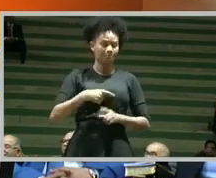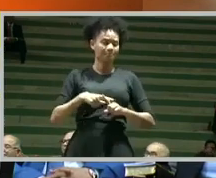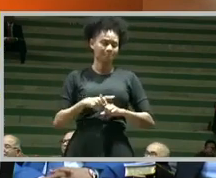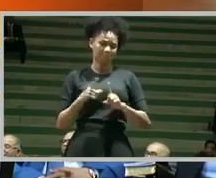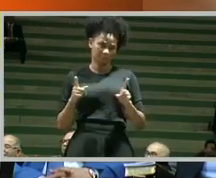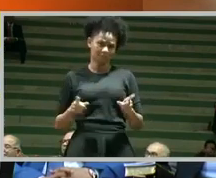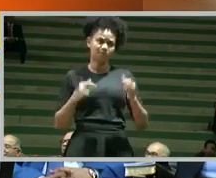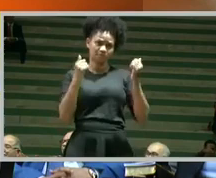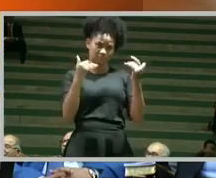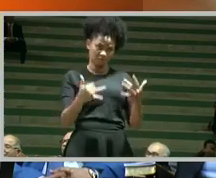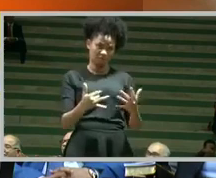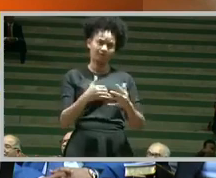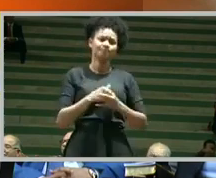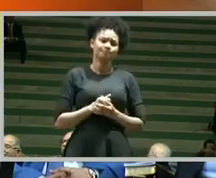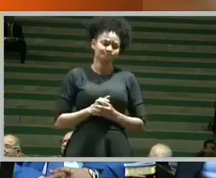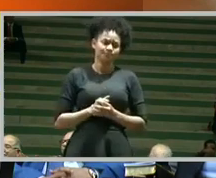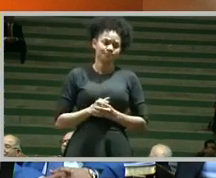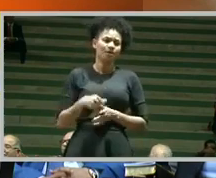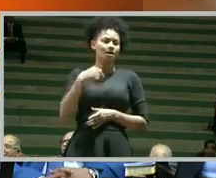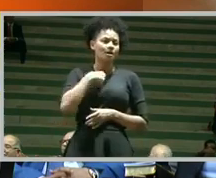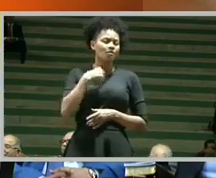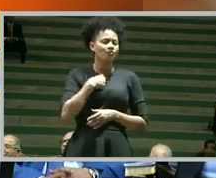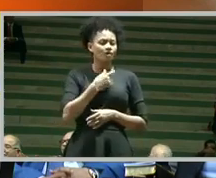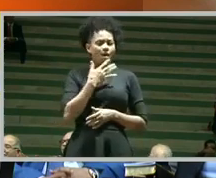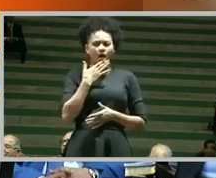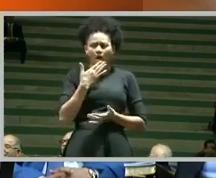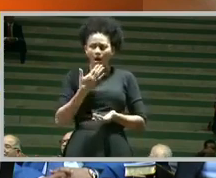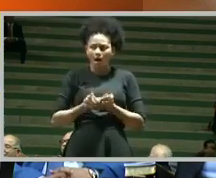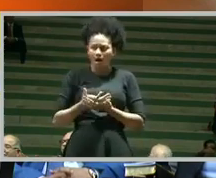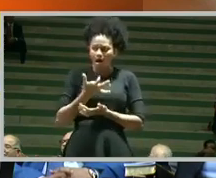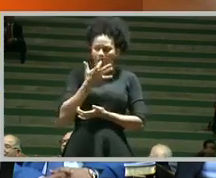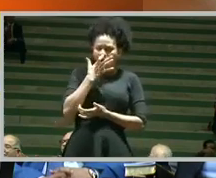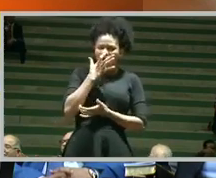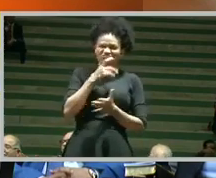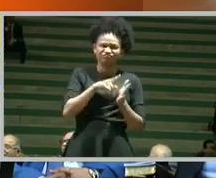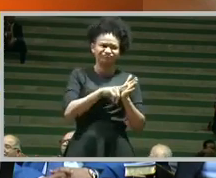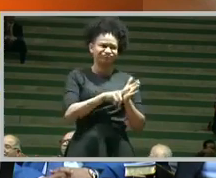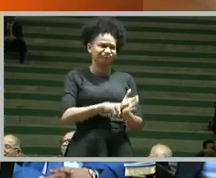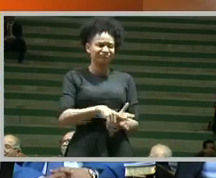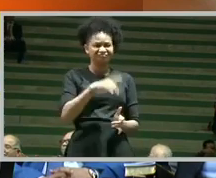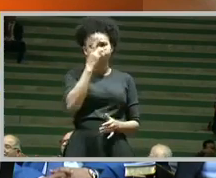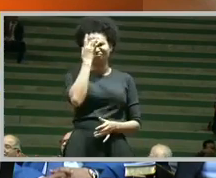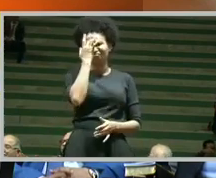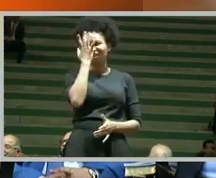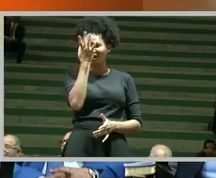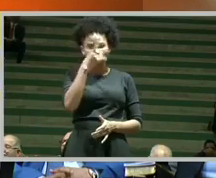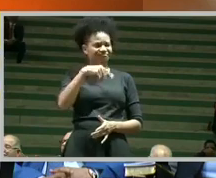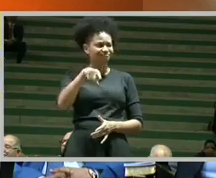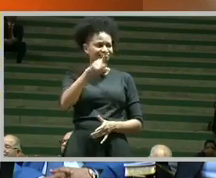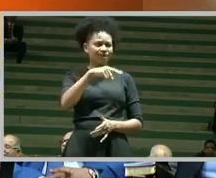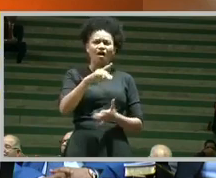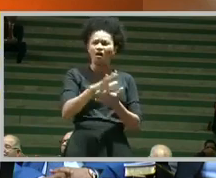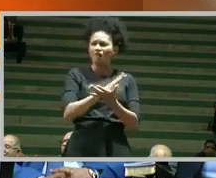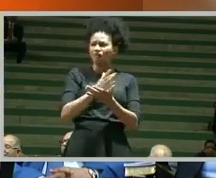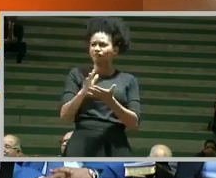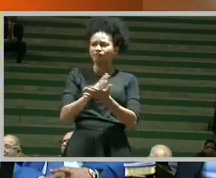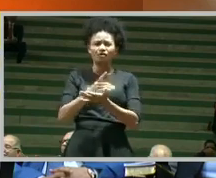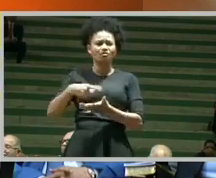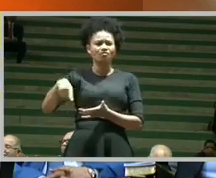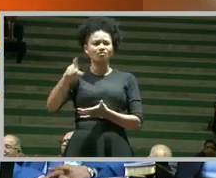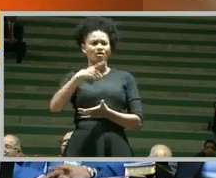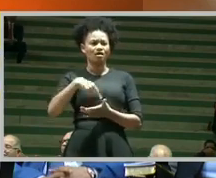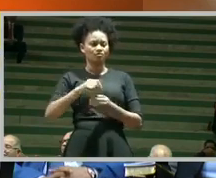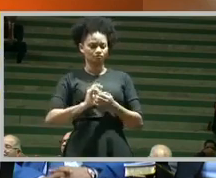eu tenho que dizer isso. Eu fico impressionado negativamente com a facilidade com que algumas pessoas que